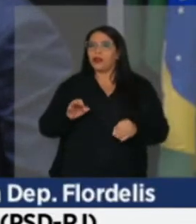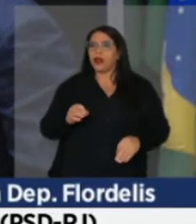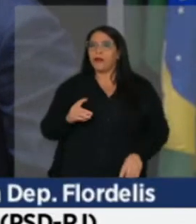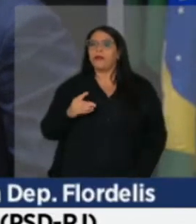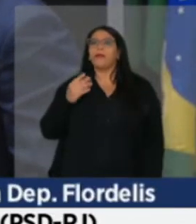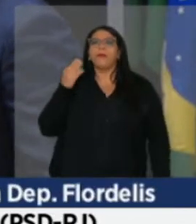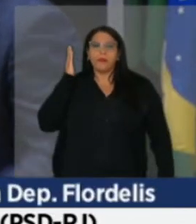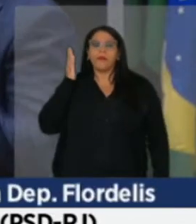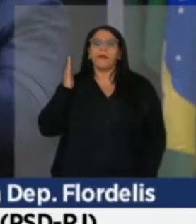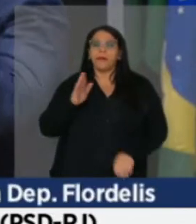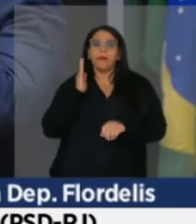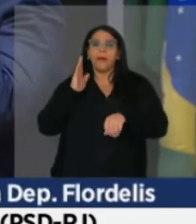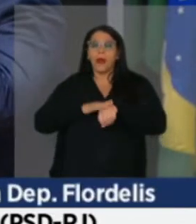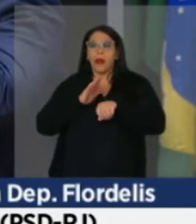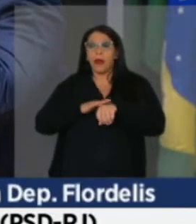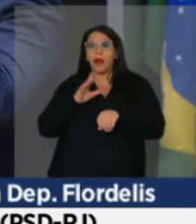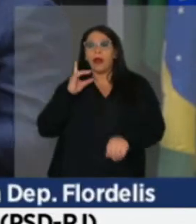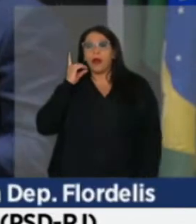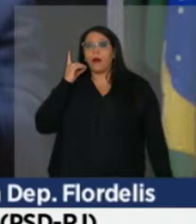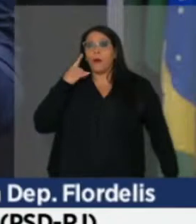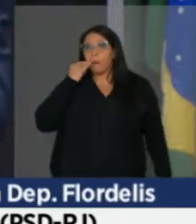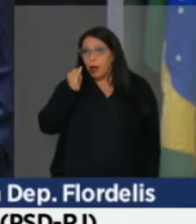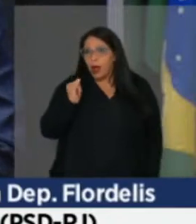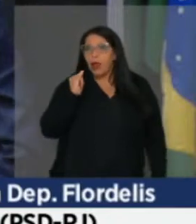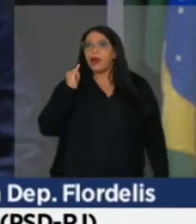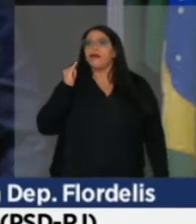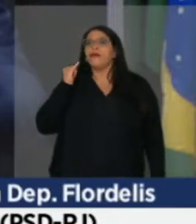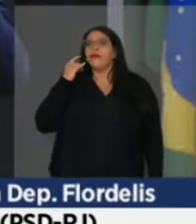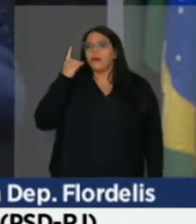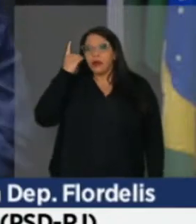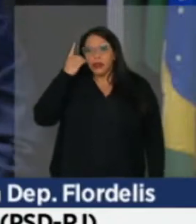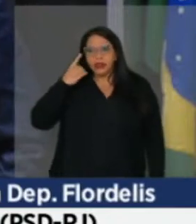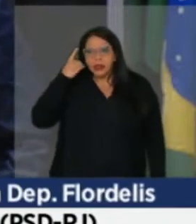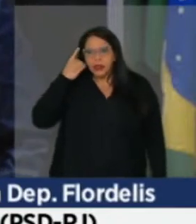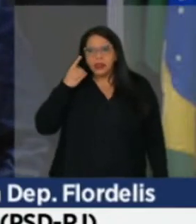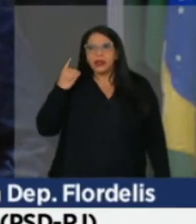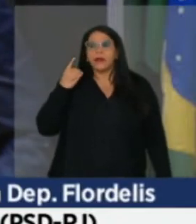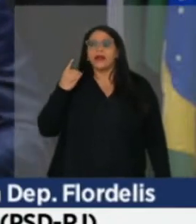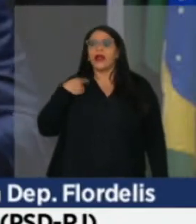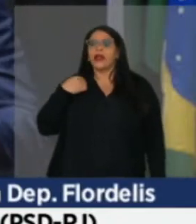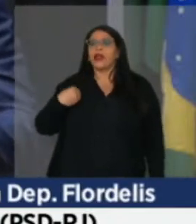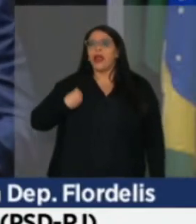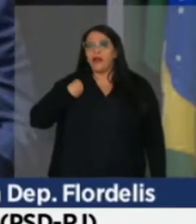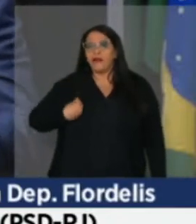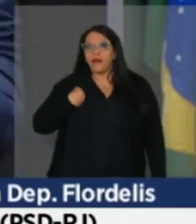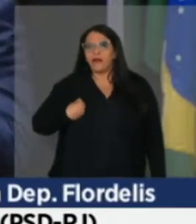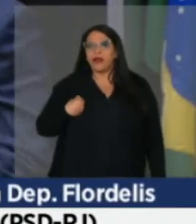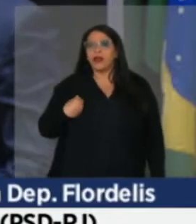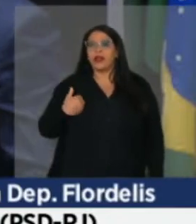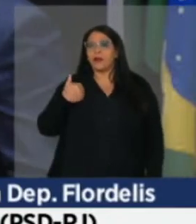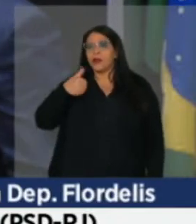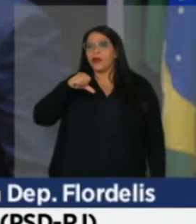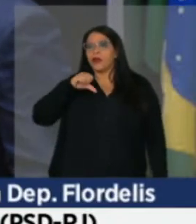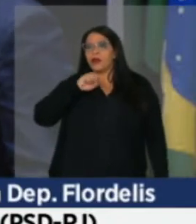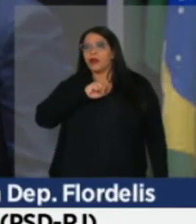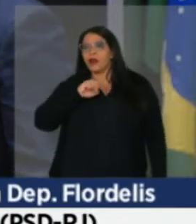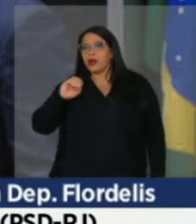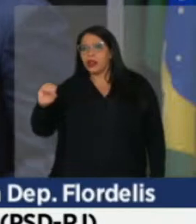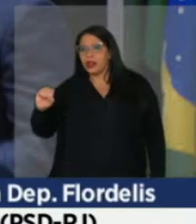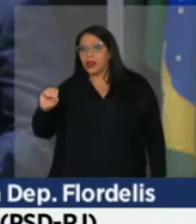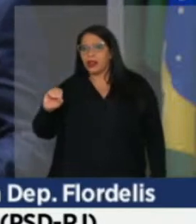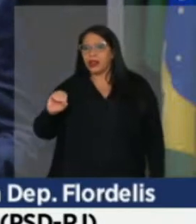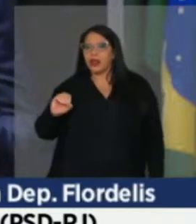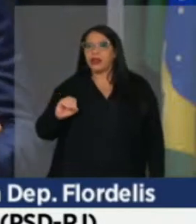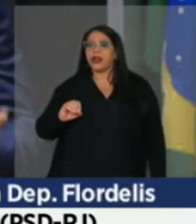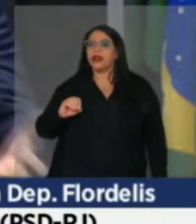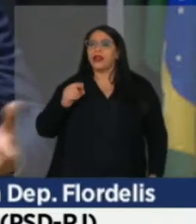senhor presidente Arthur Lira. Meu pai foi político e eu vivi, na década de 80, a